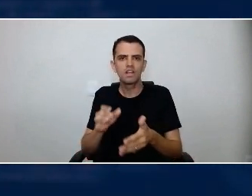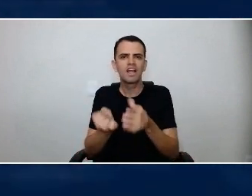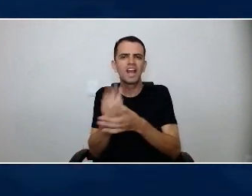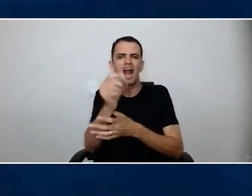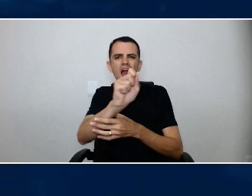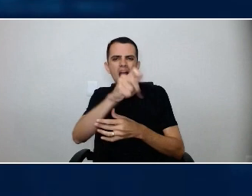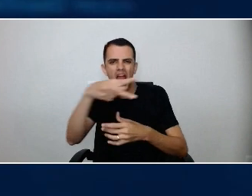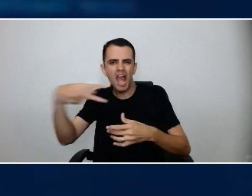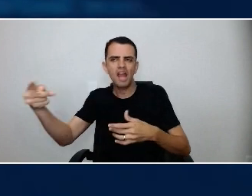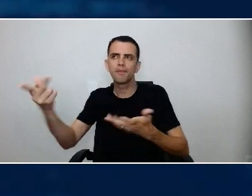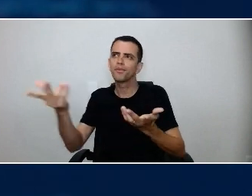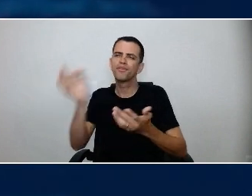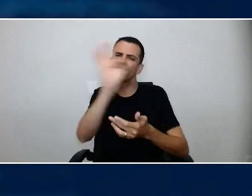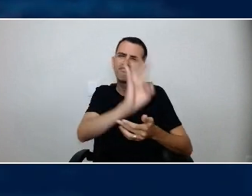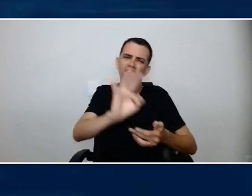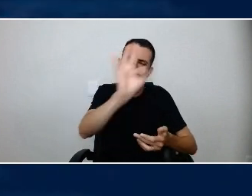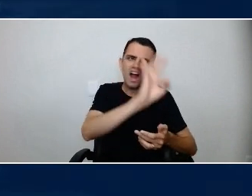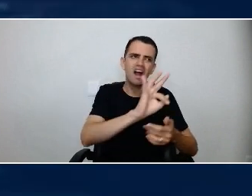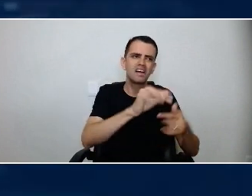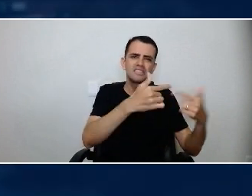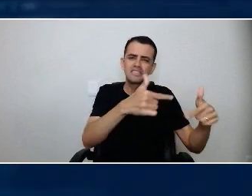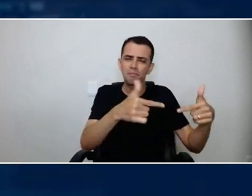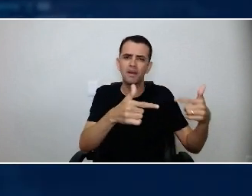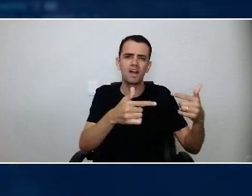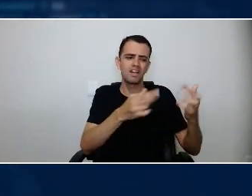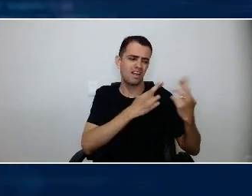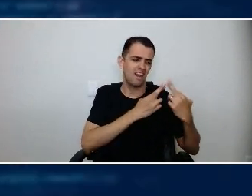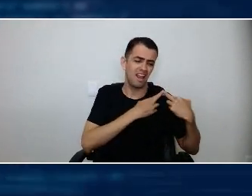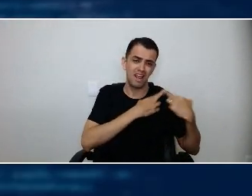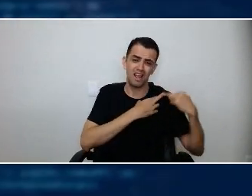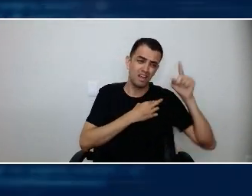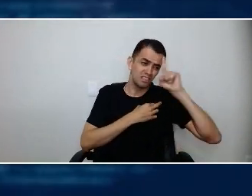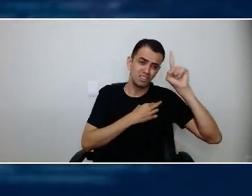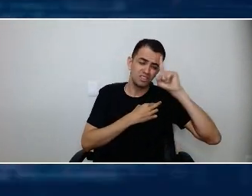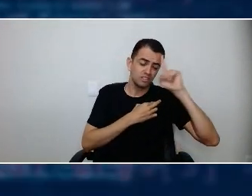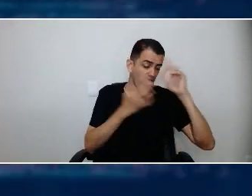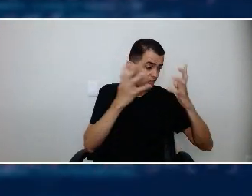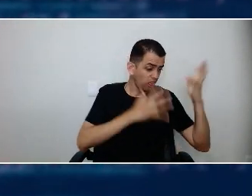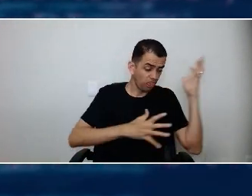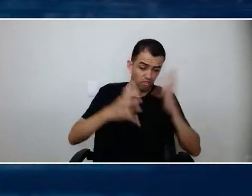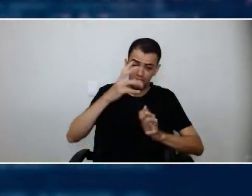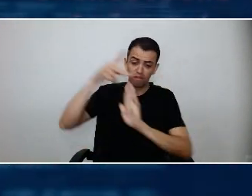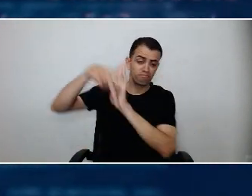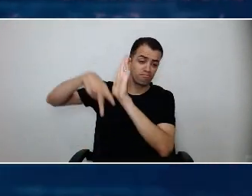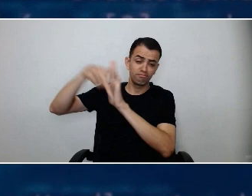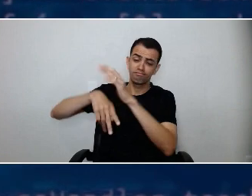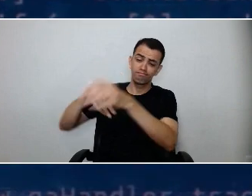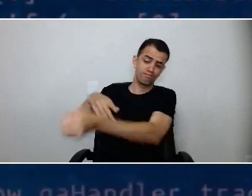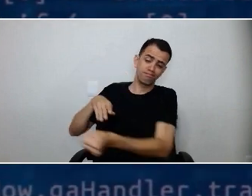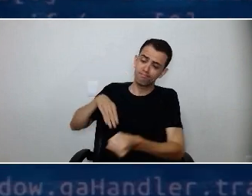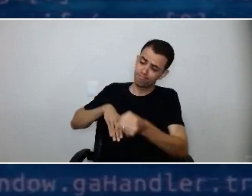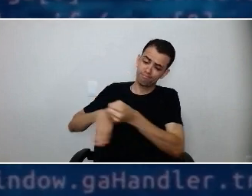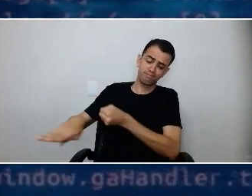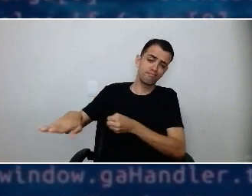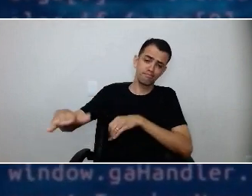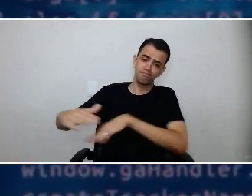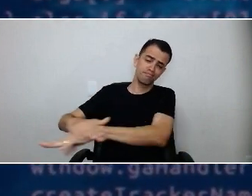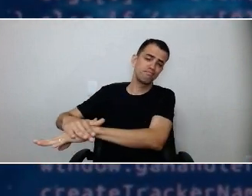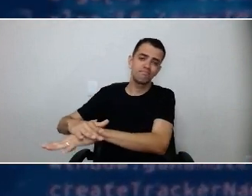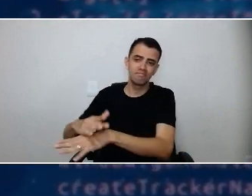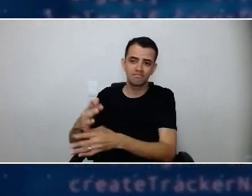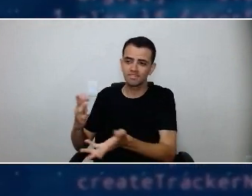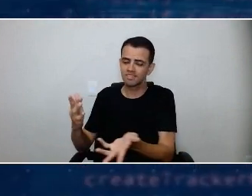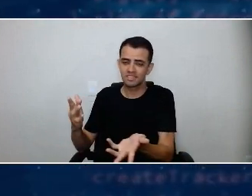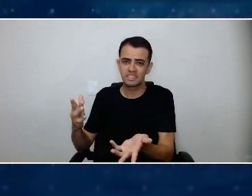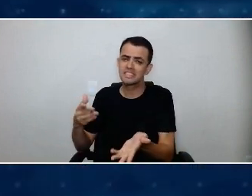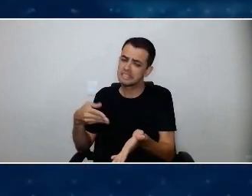faculdade emprego responsabilidade do dia a dia não consegue seguir adiante com esses projetos e é um realmente um desafio é difícil